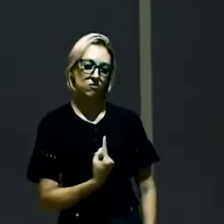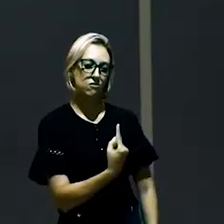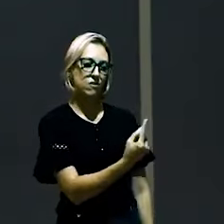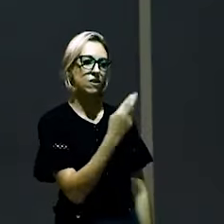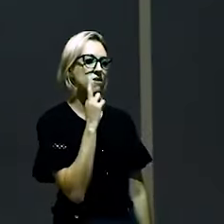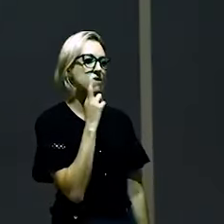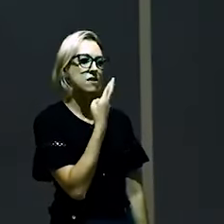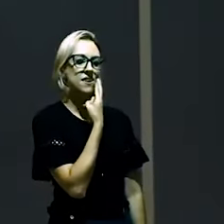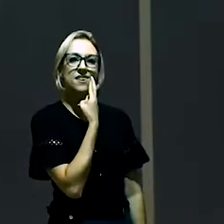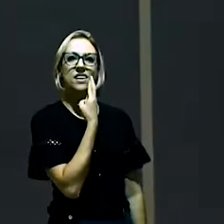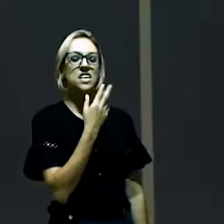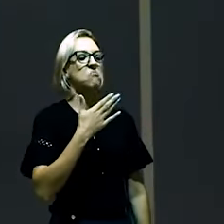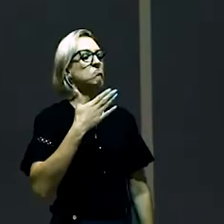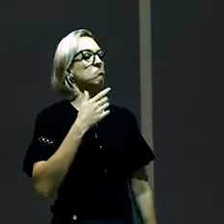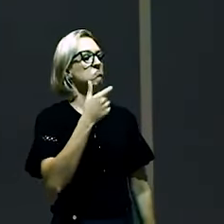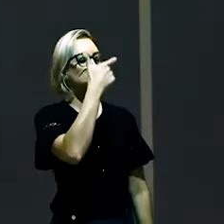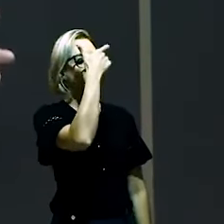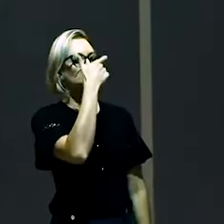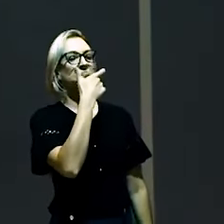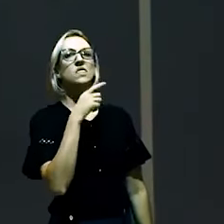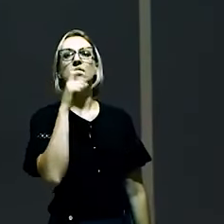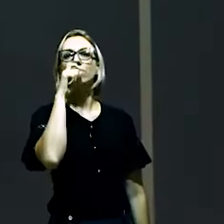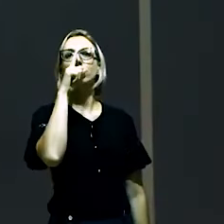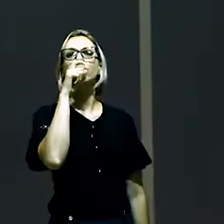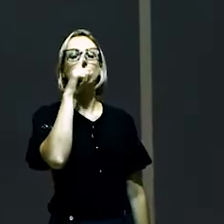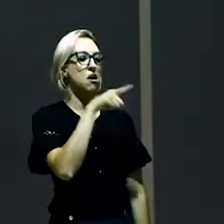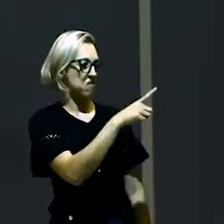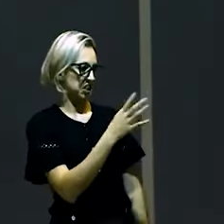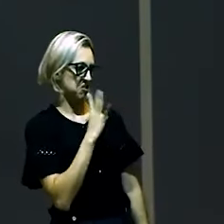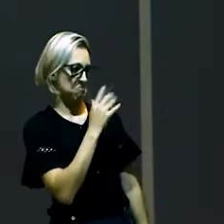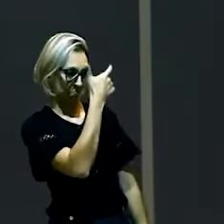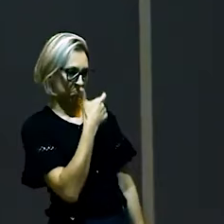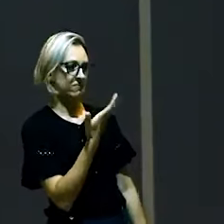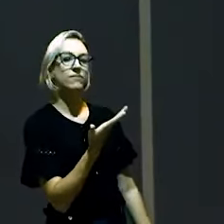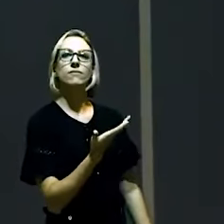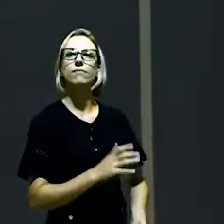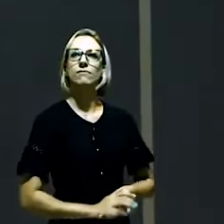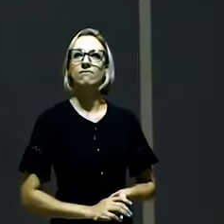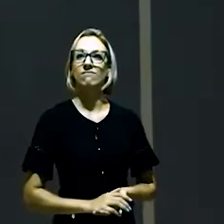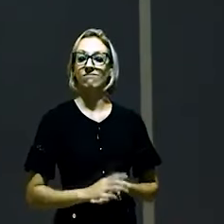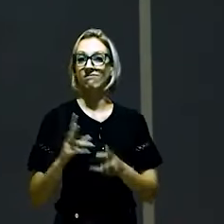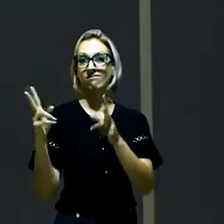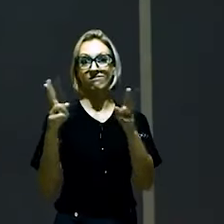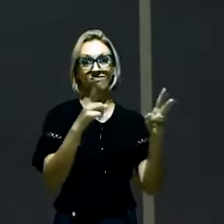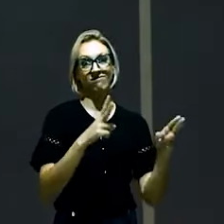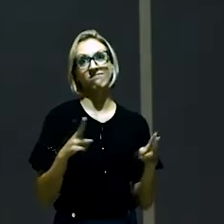totalmente diferenciado. Espera aí, você sabe quem eu sou? Você é carne e osso que nem todo